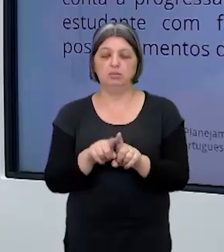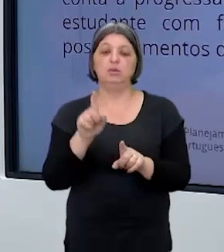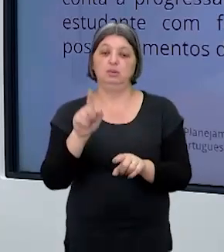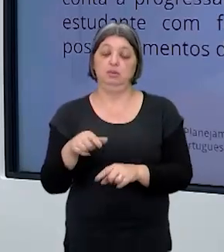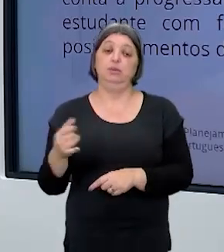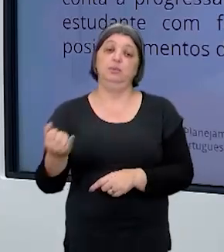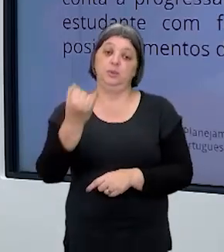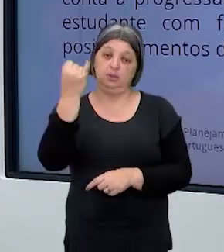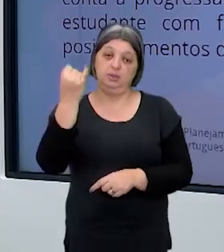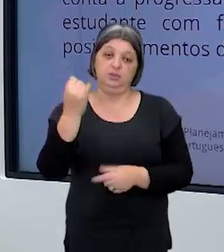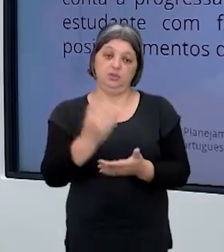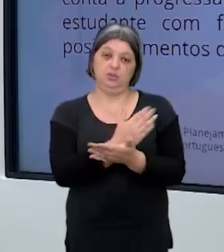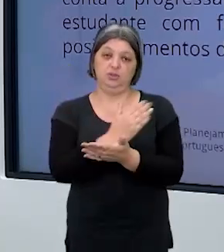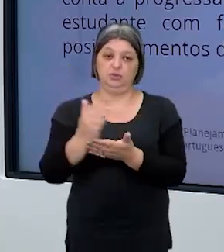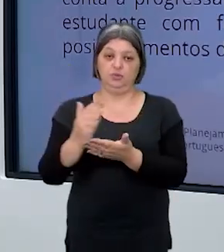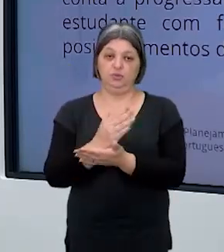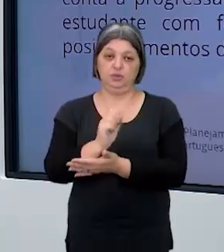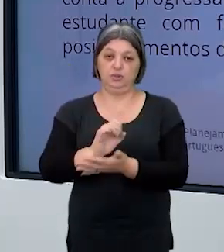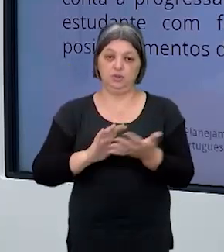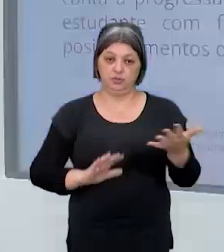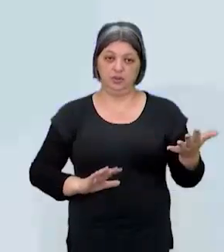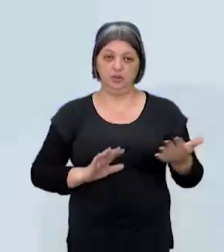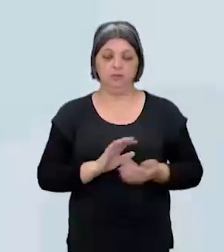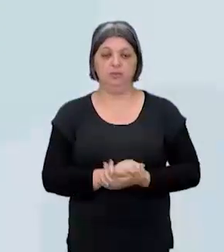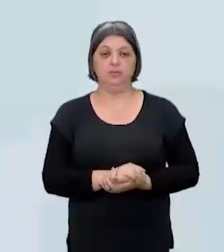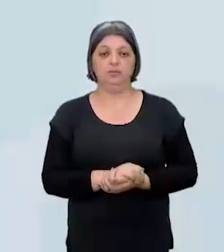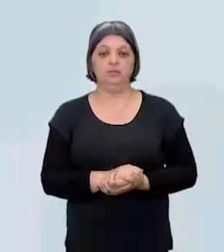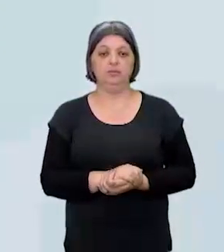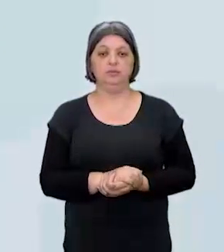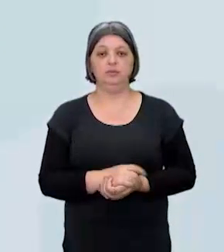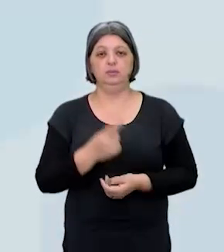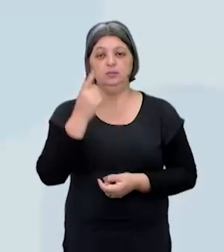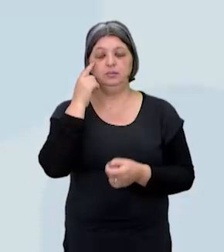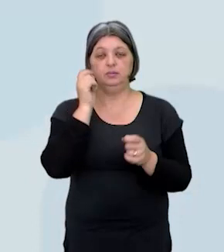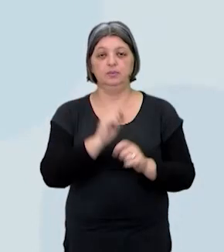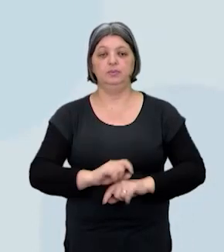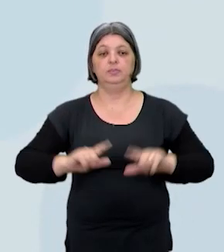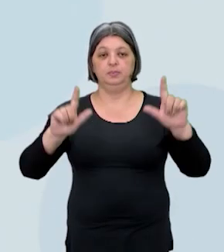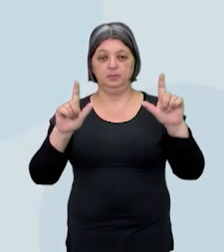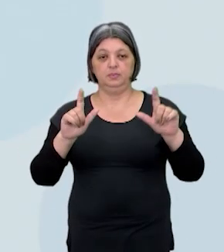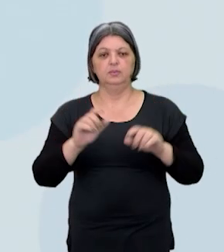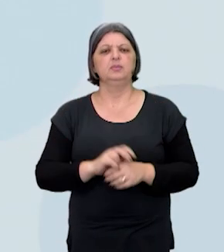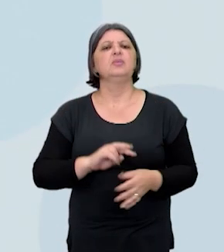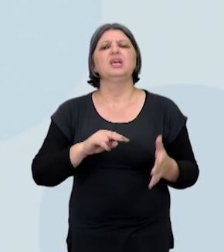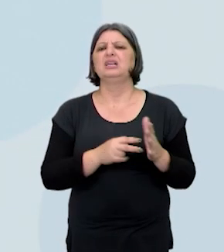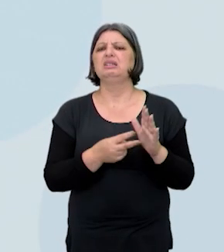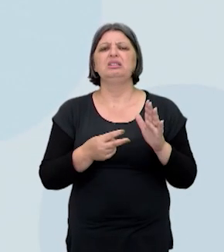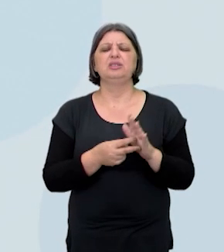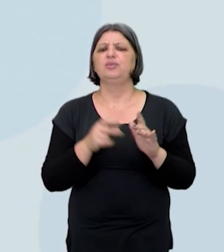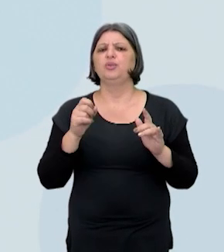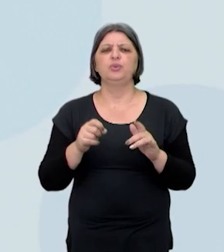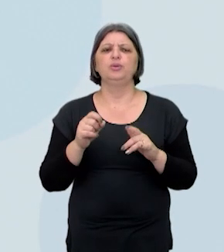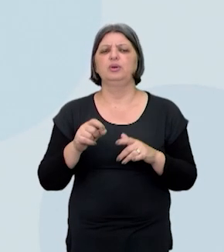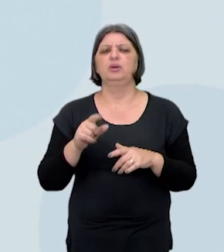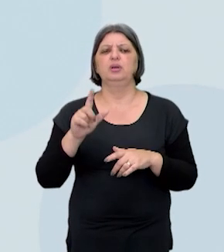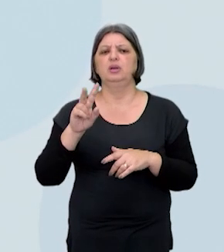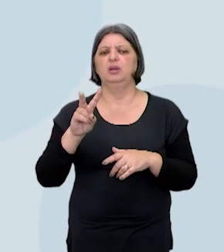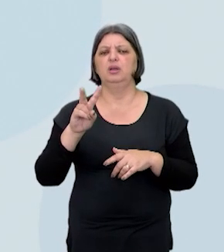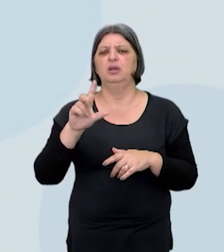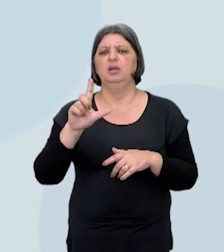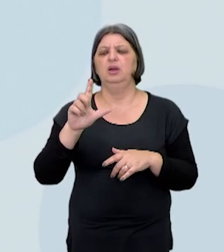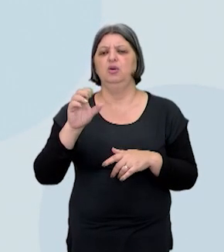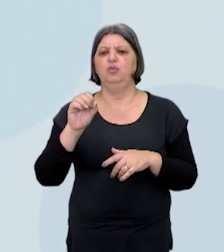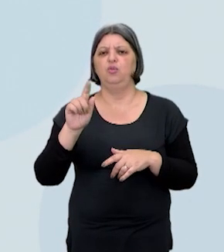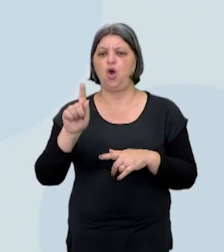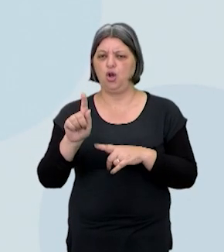super importante, tá bom? Então, na tela aí algumas informações para vocês. Então, o que é um vlog? O